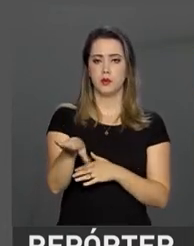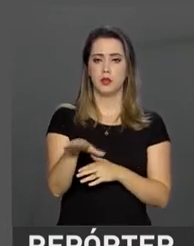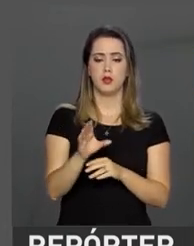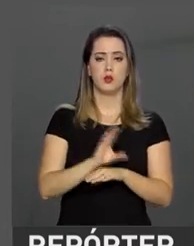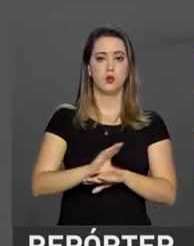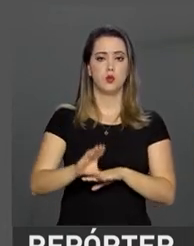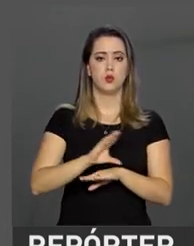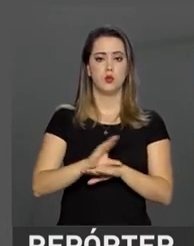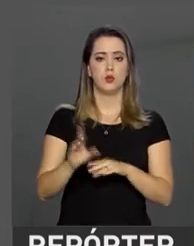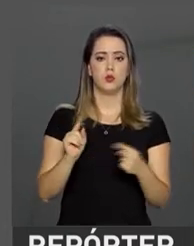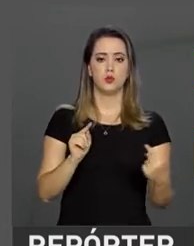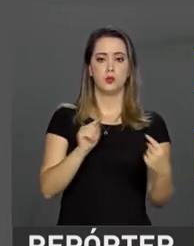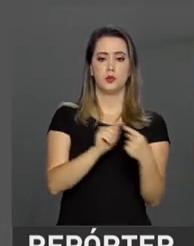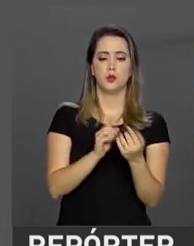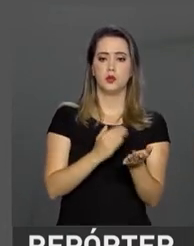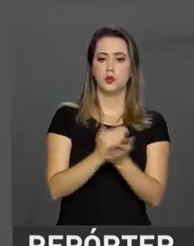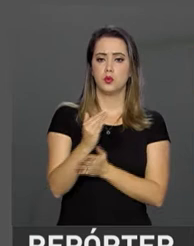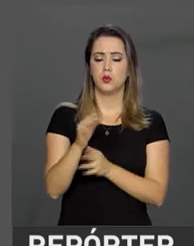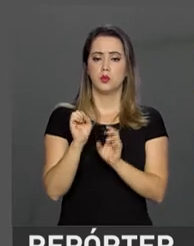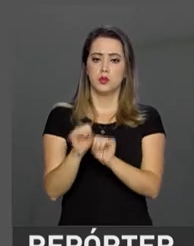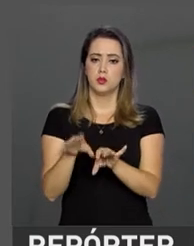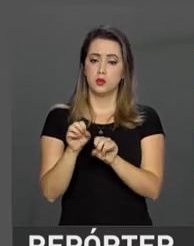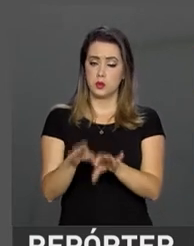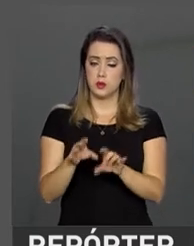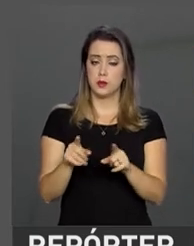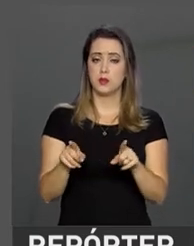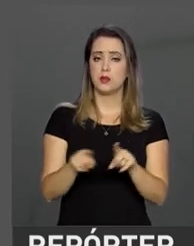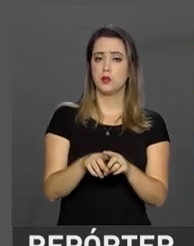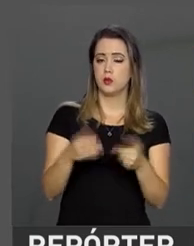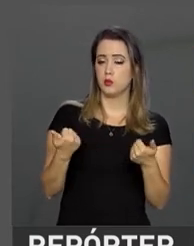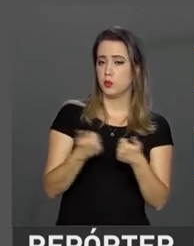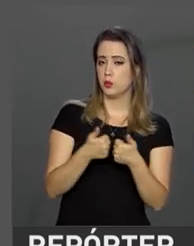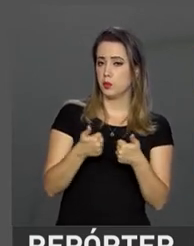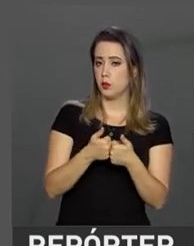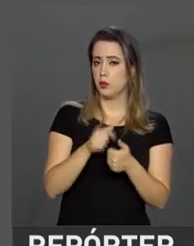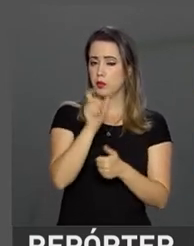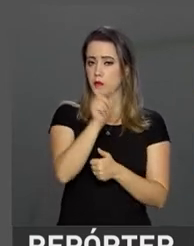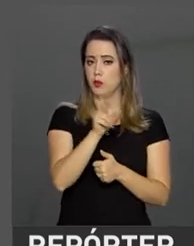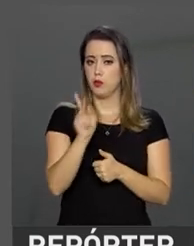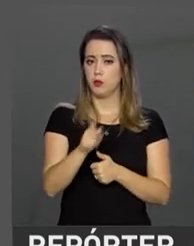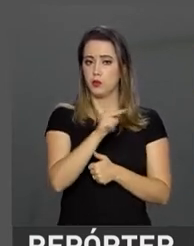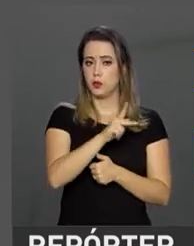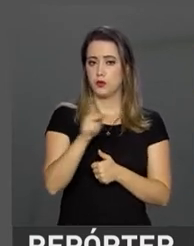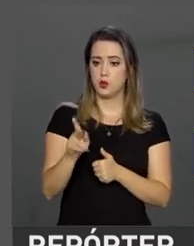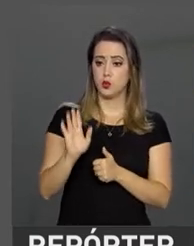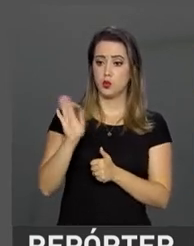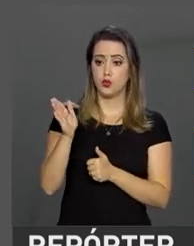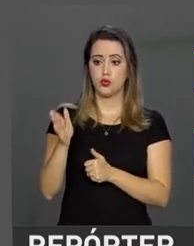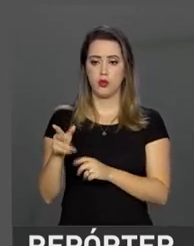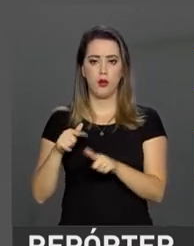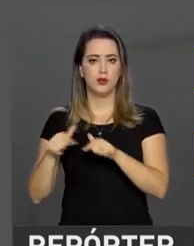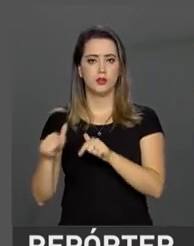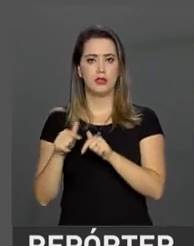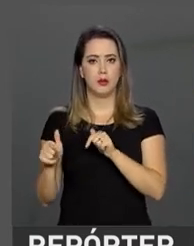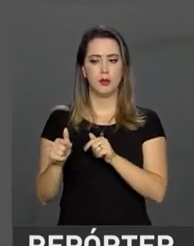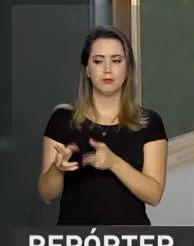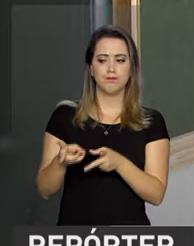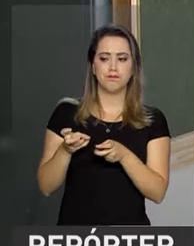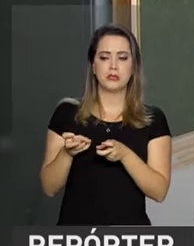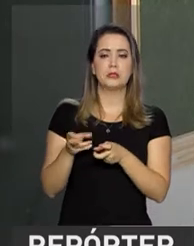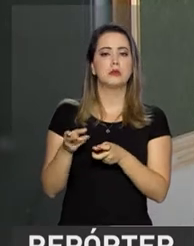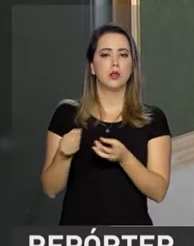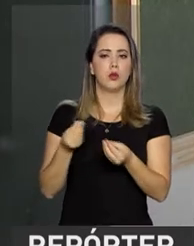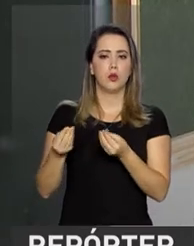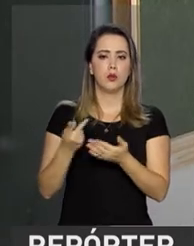curso e terá foco na iniciação à docência e aproximação dos futuros professores com a realidade das escolas.